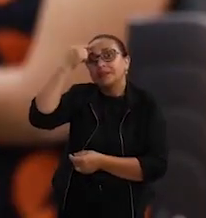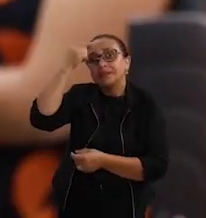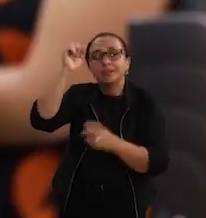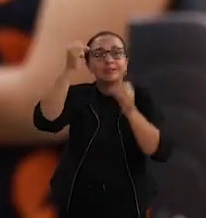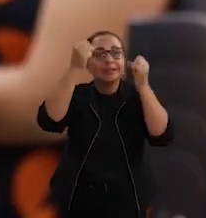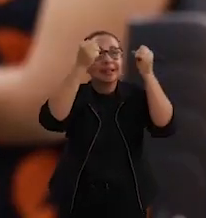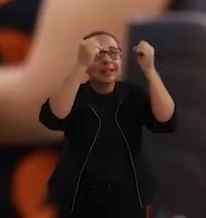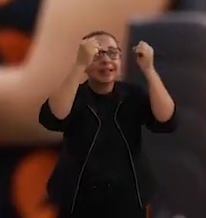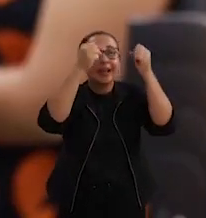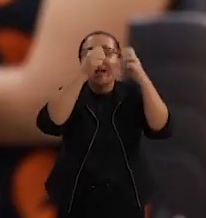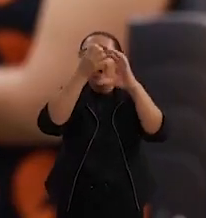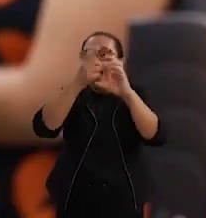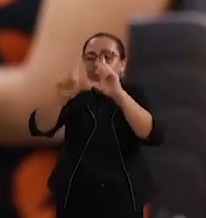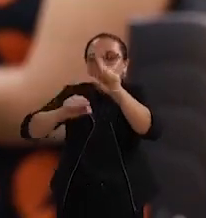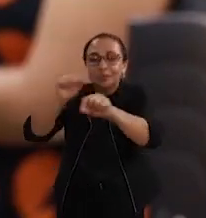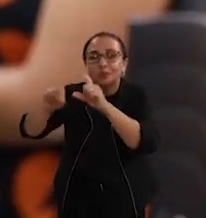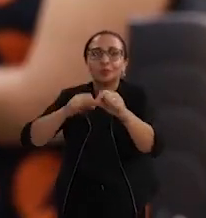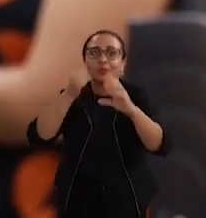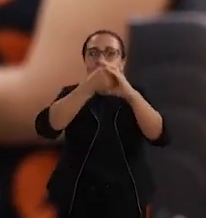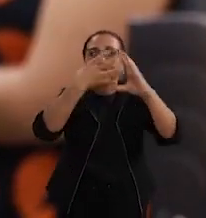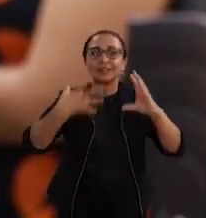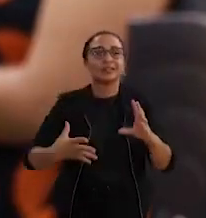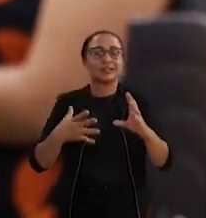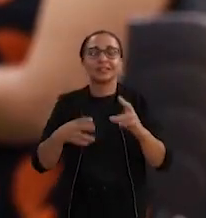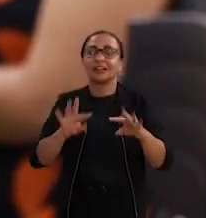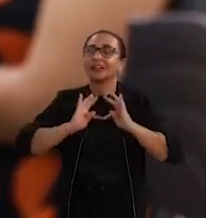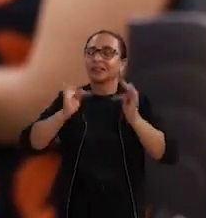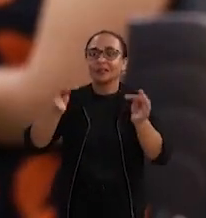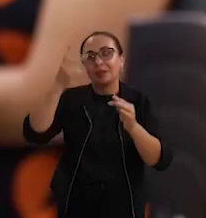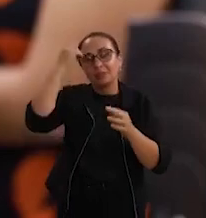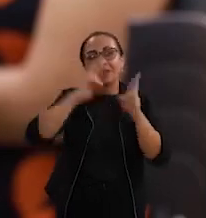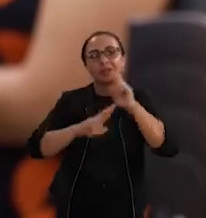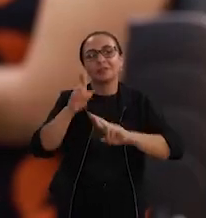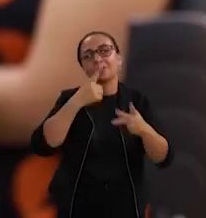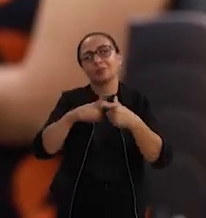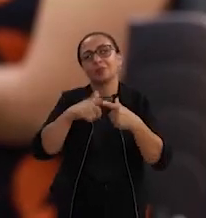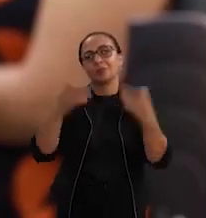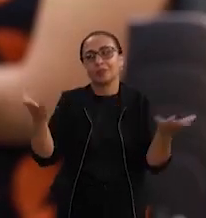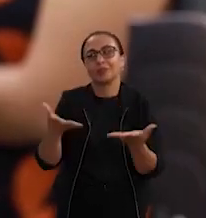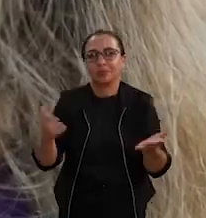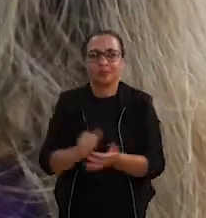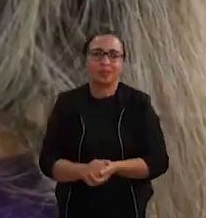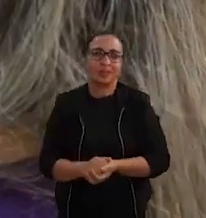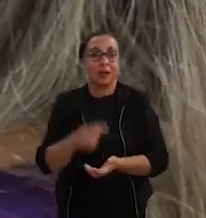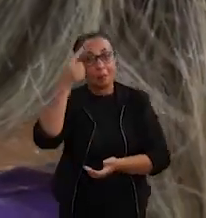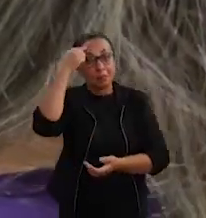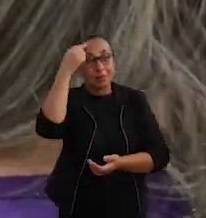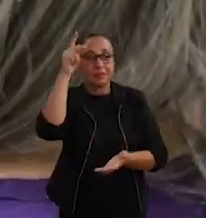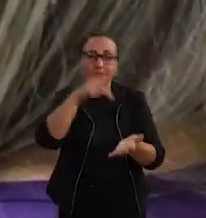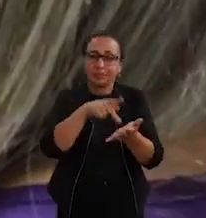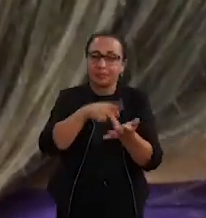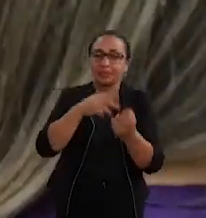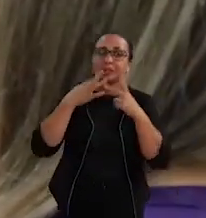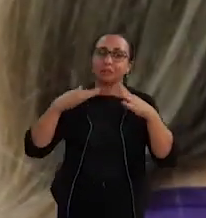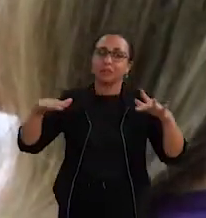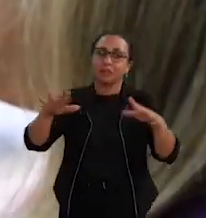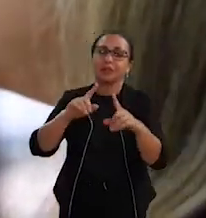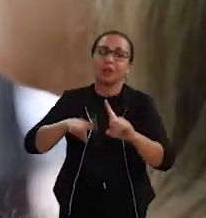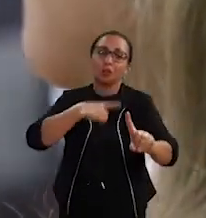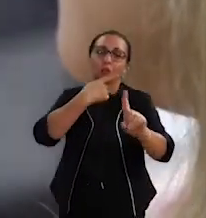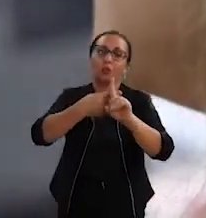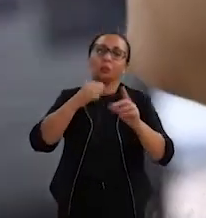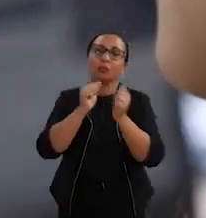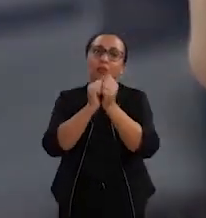em alternativas de caráter tecnológico para a resolução dos problemas atuais. Então, eu penso que a realidade da